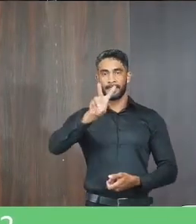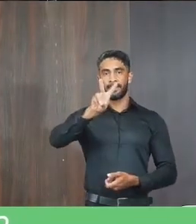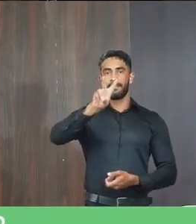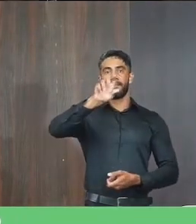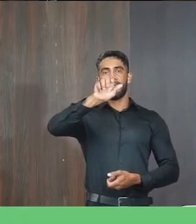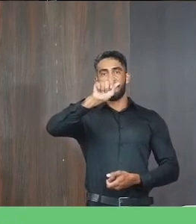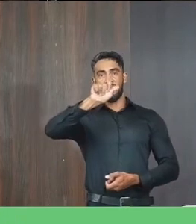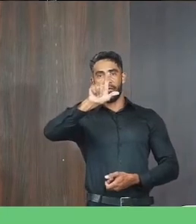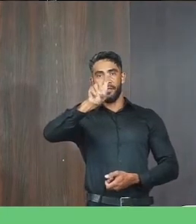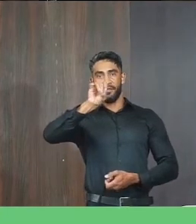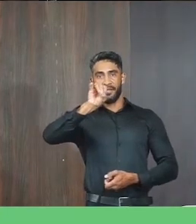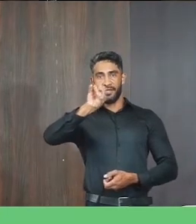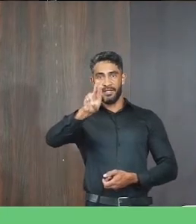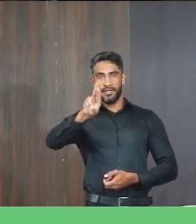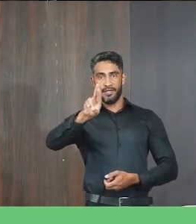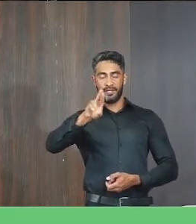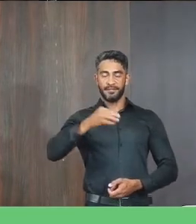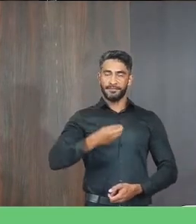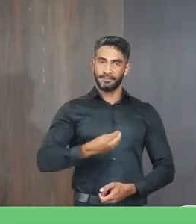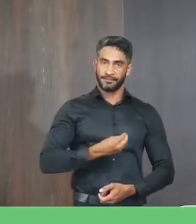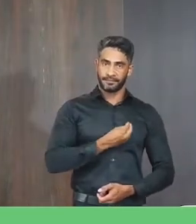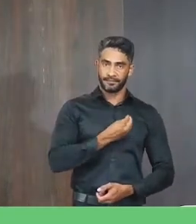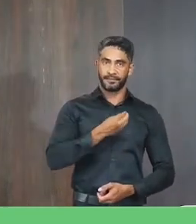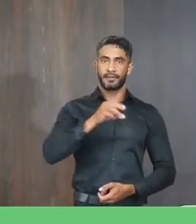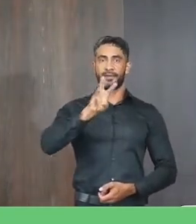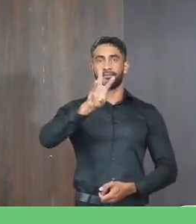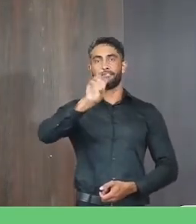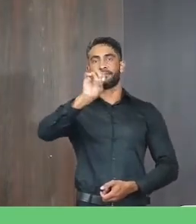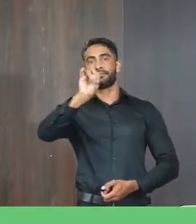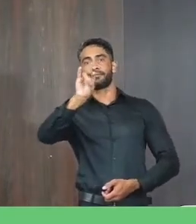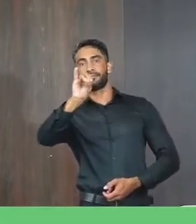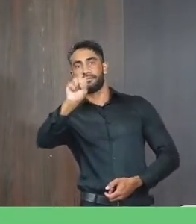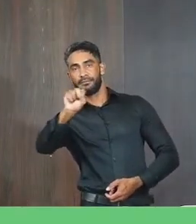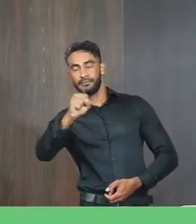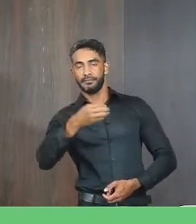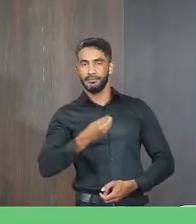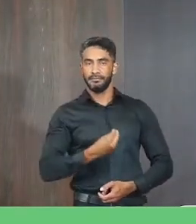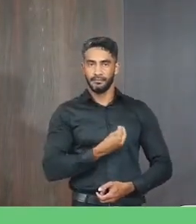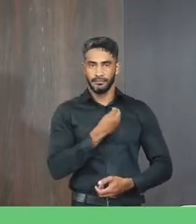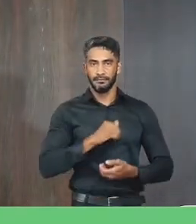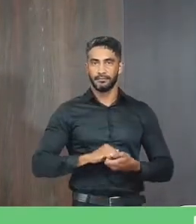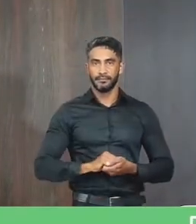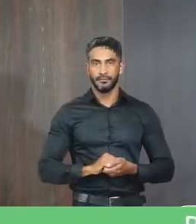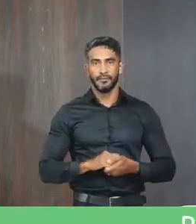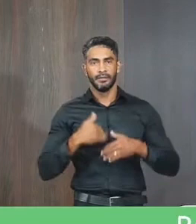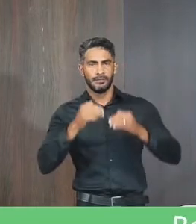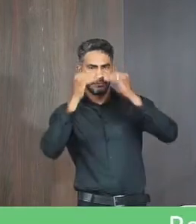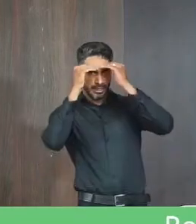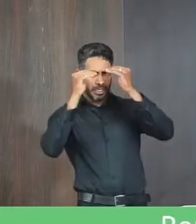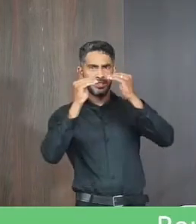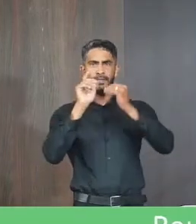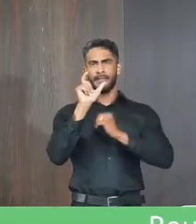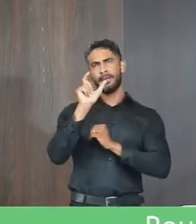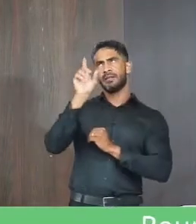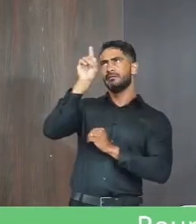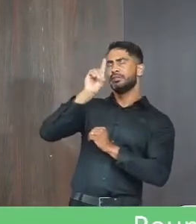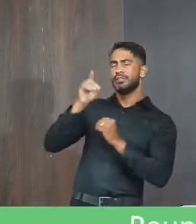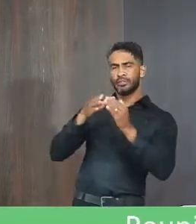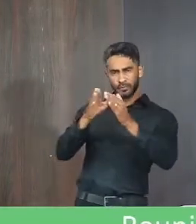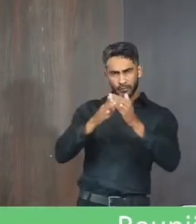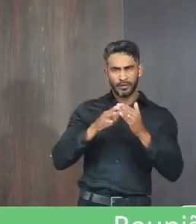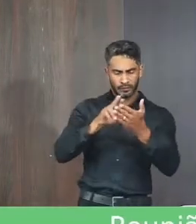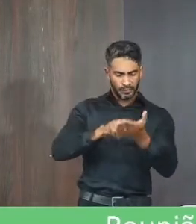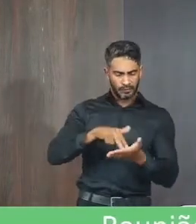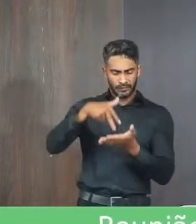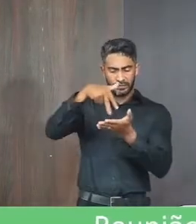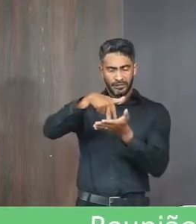Valdeir do Santo Silva, presente. Uíris Carlos Lopes, presente. Em respeito à palavra de Deus, convido a todos a ficarem